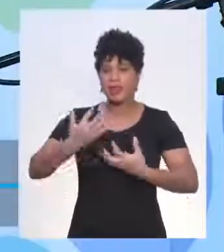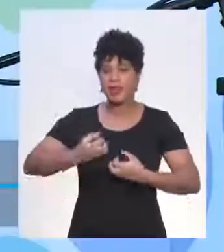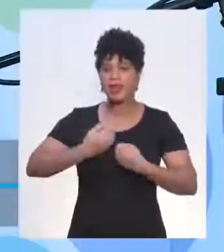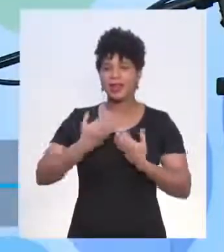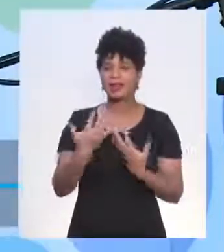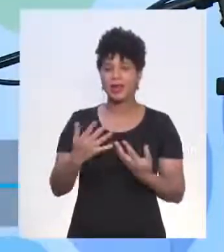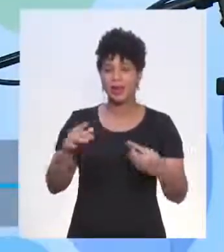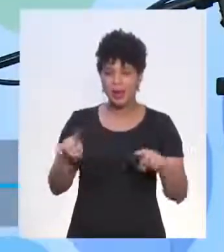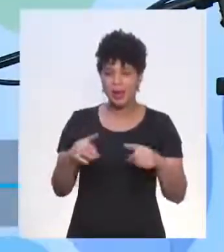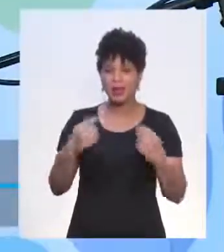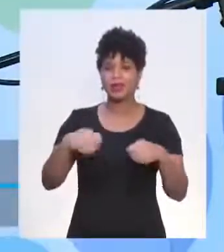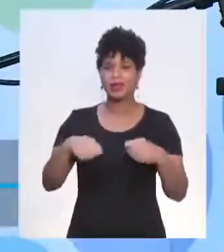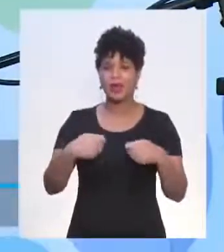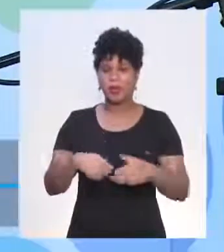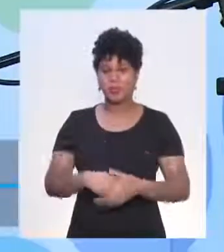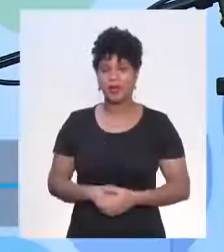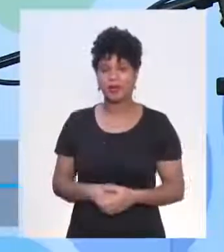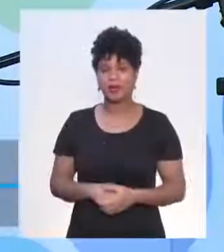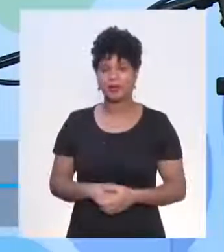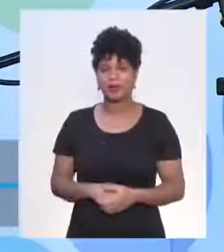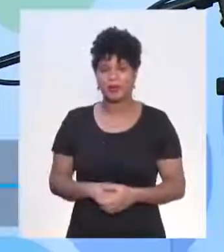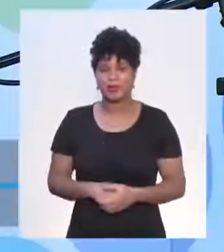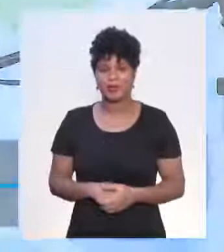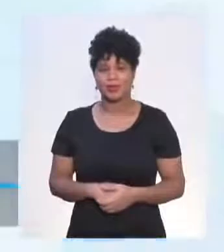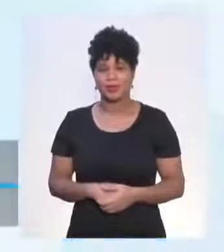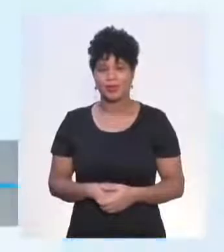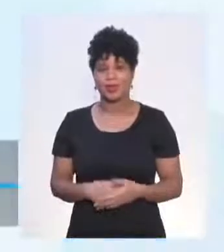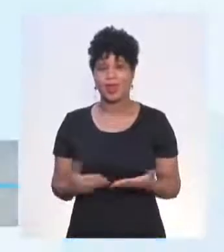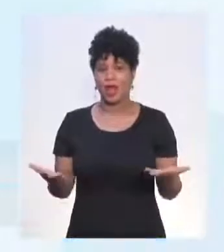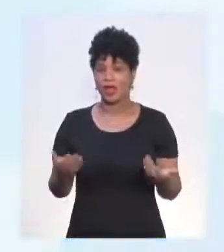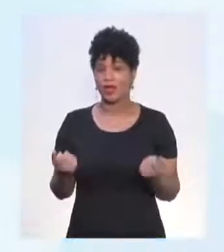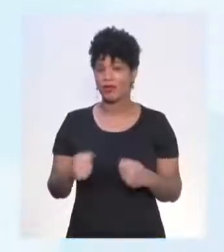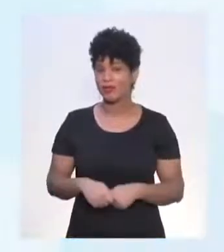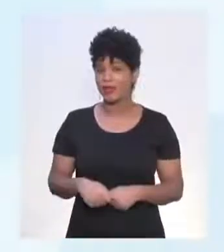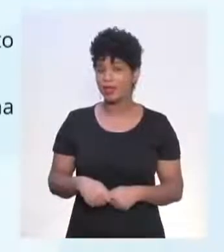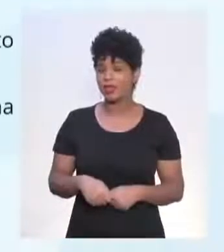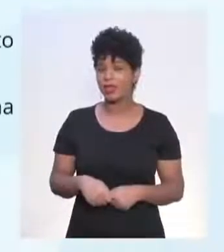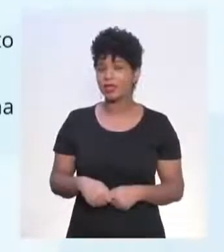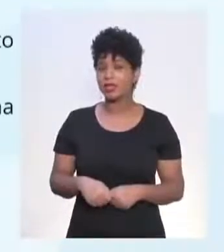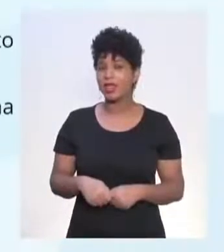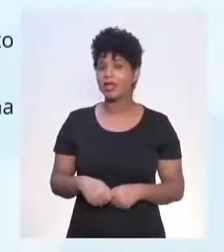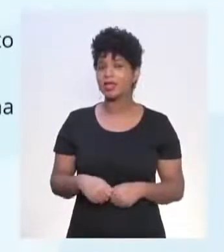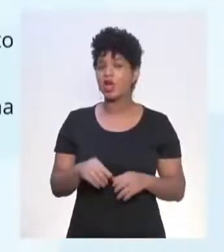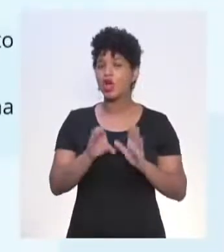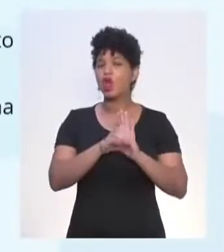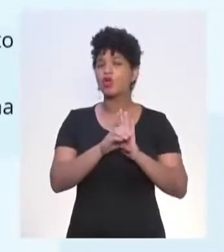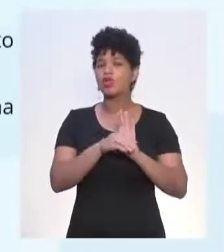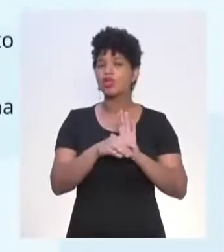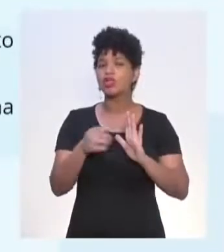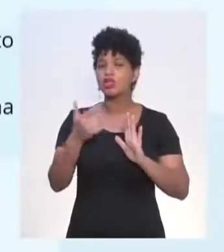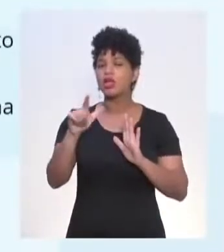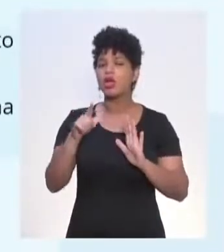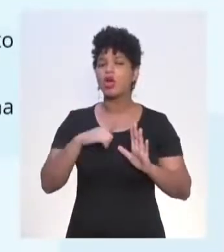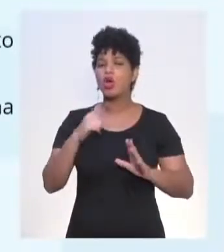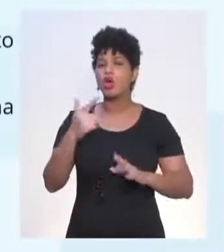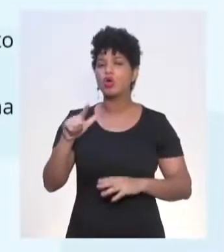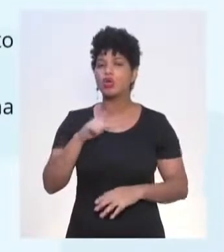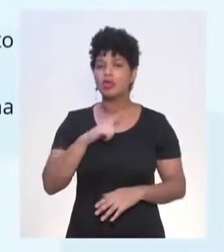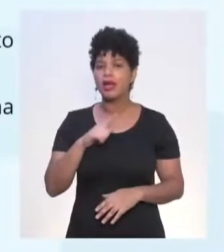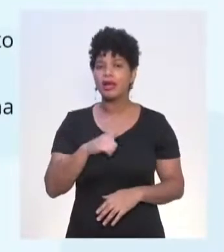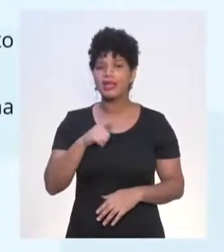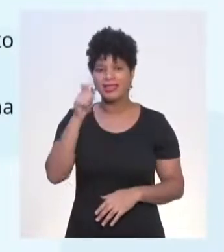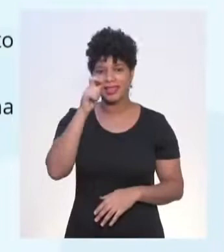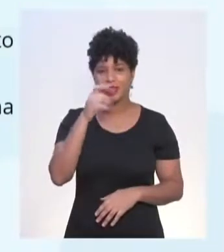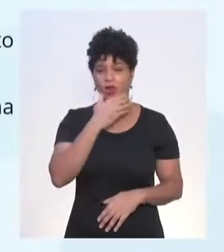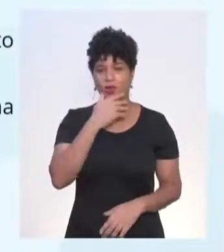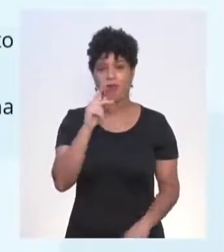legal tudo agora a gente vai para nossa a gente vai para nossa definição mas antes tem mais alguma coisa escrita aí tem uma coisa interessante